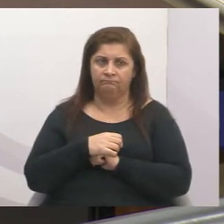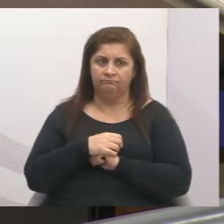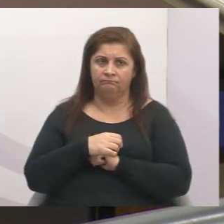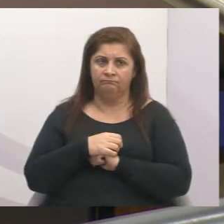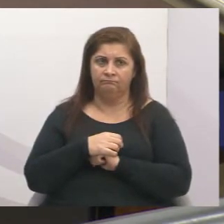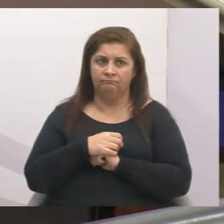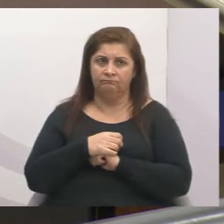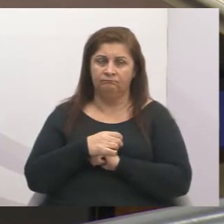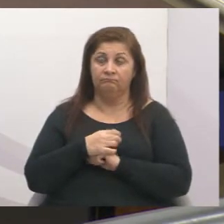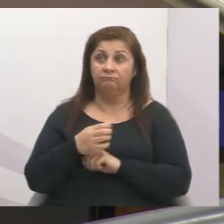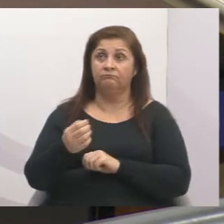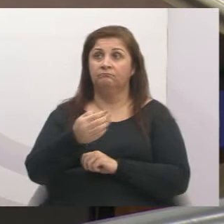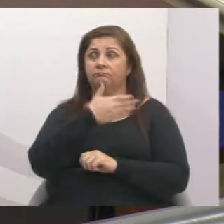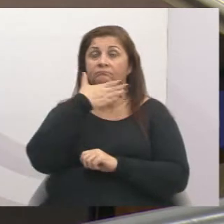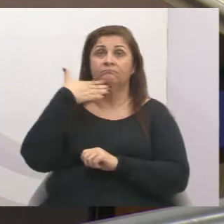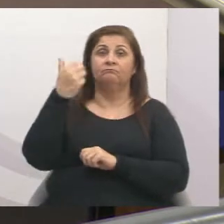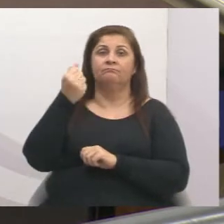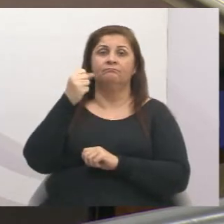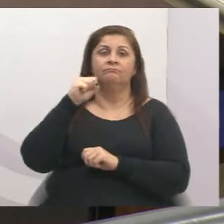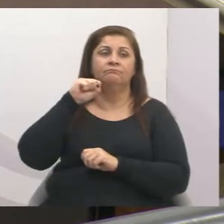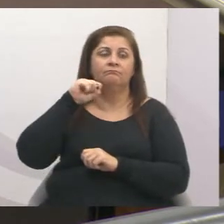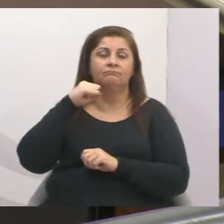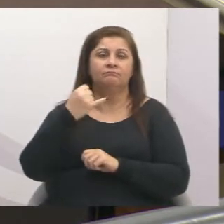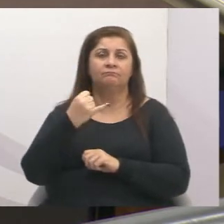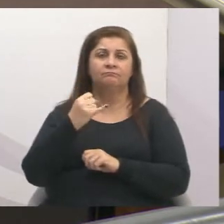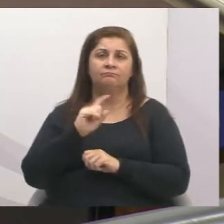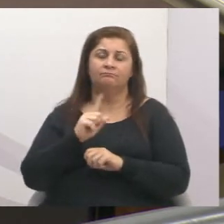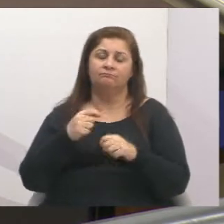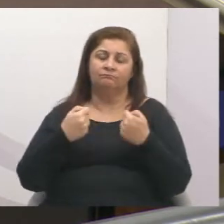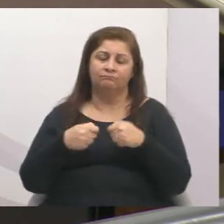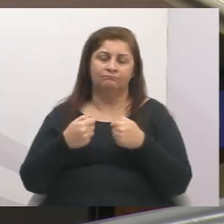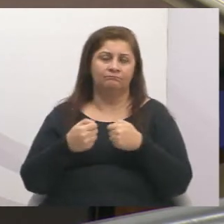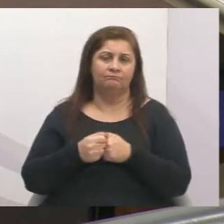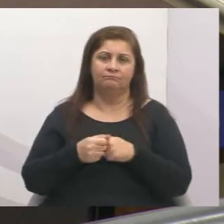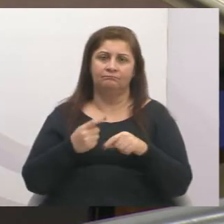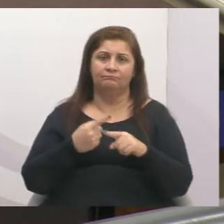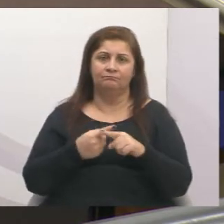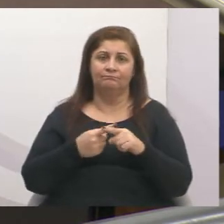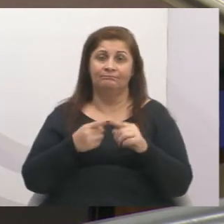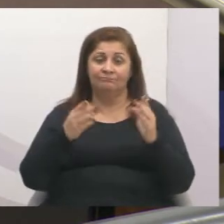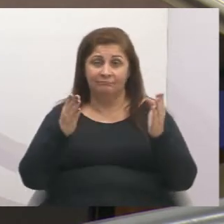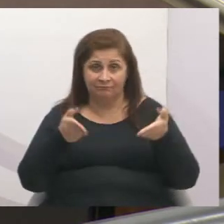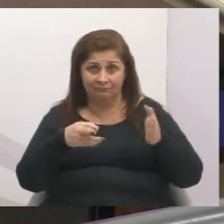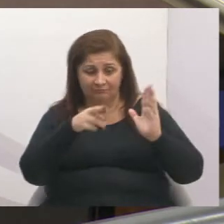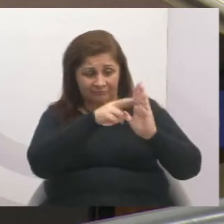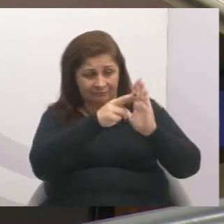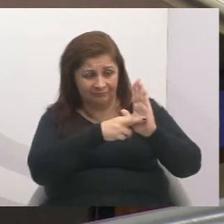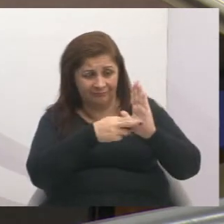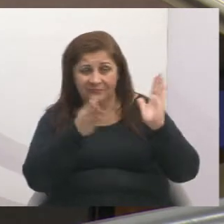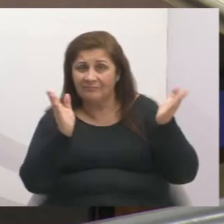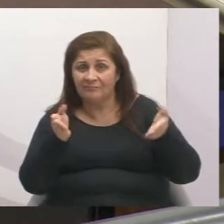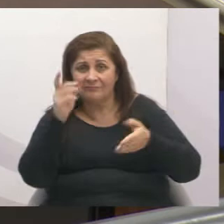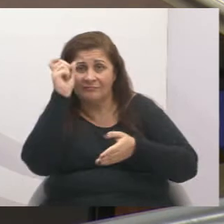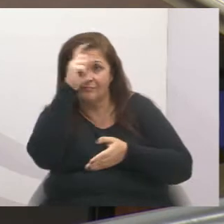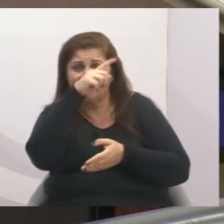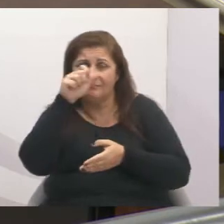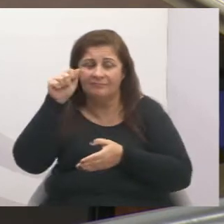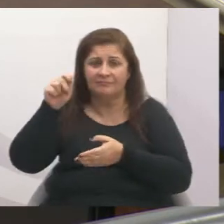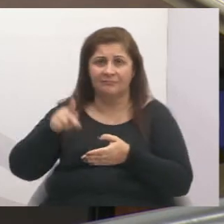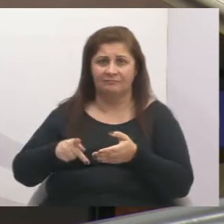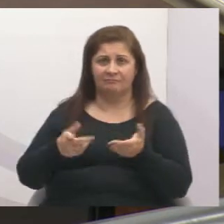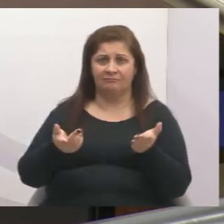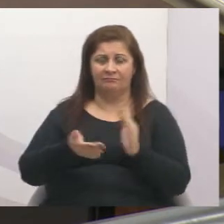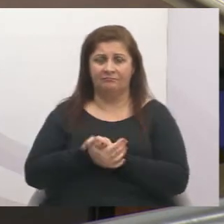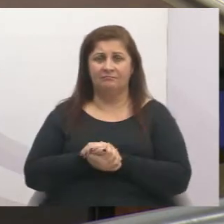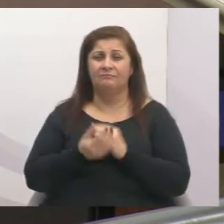O melhor dos mundos seria se não precisasse fazer, porque nas regras atuais já é muito difícil aposentar. As pessoas não conseguem,